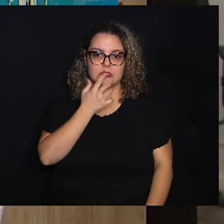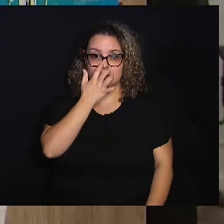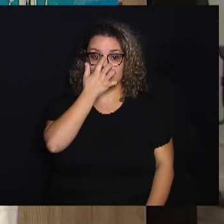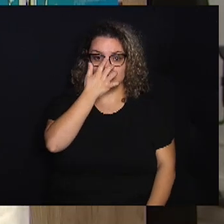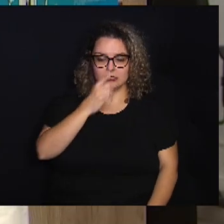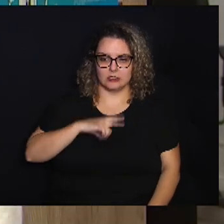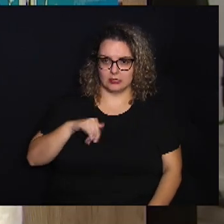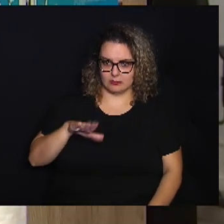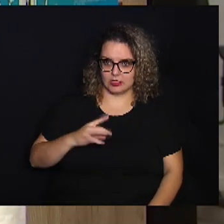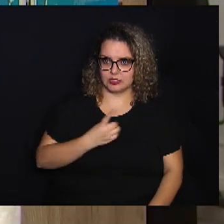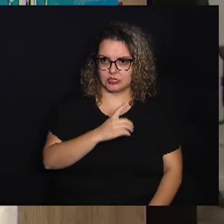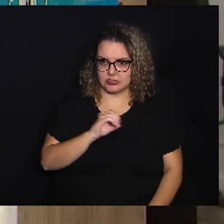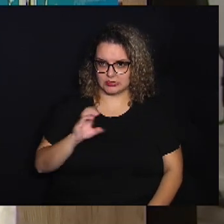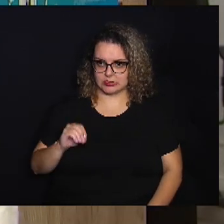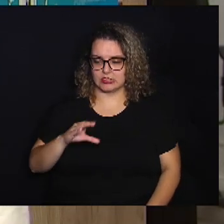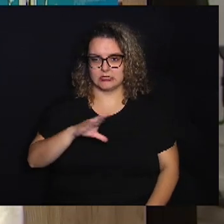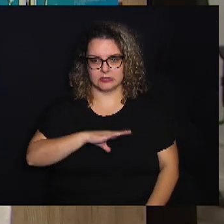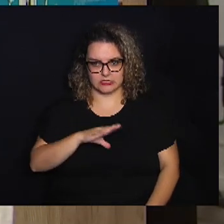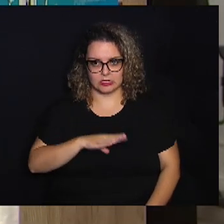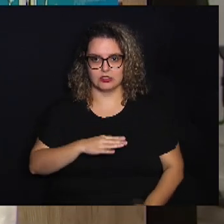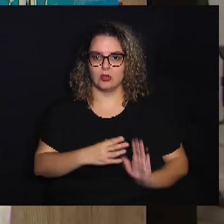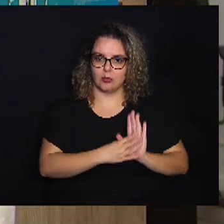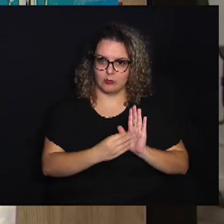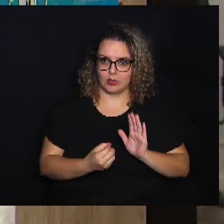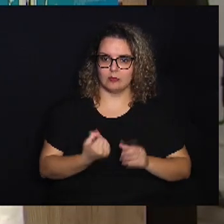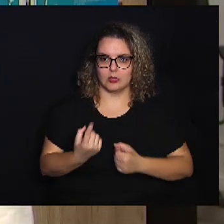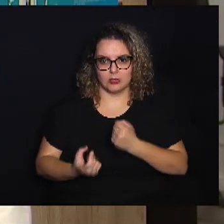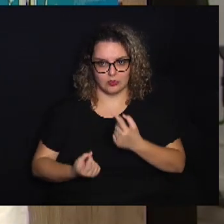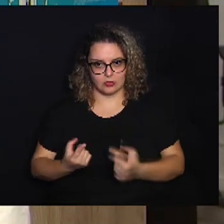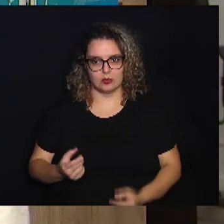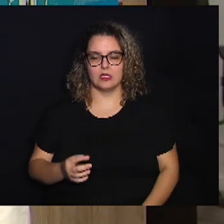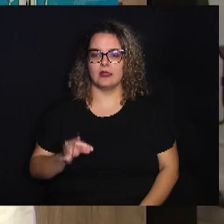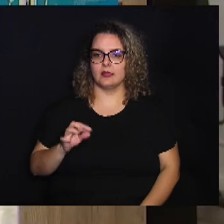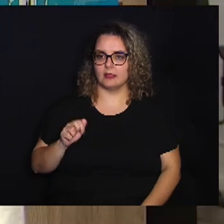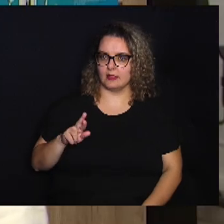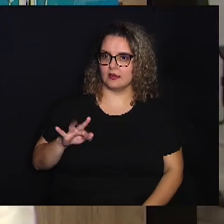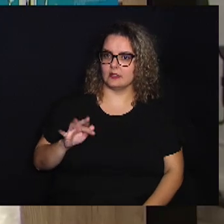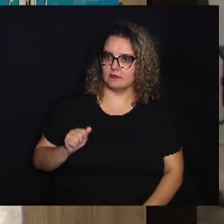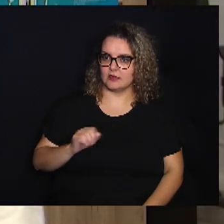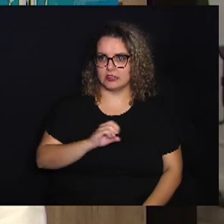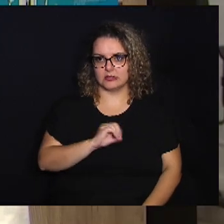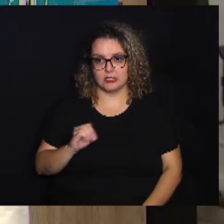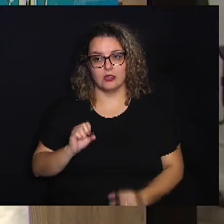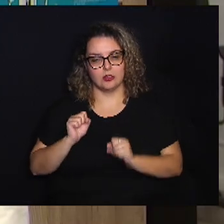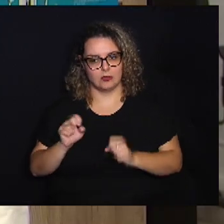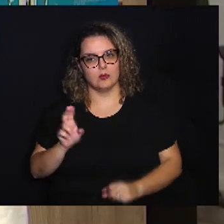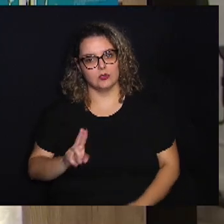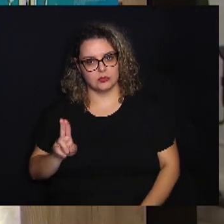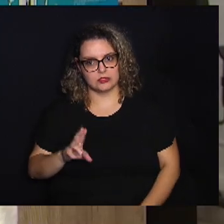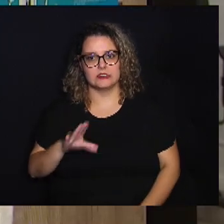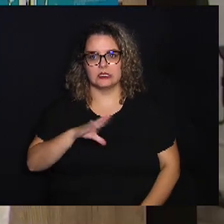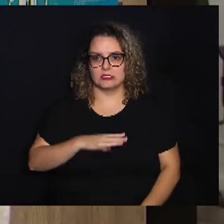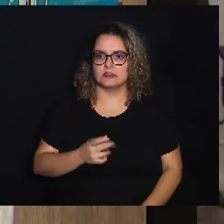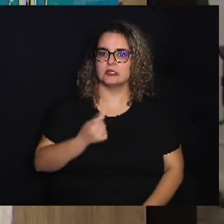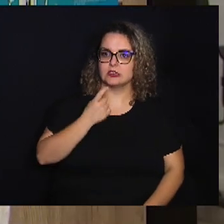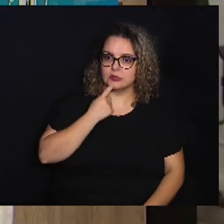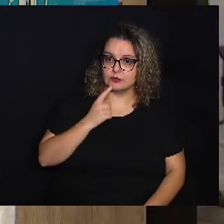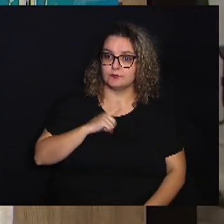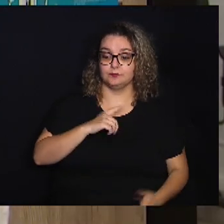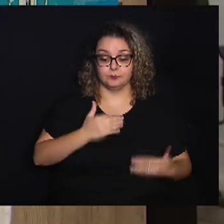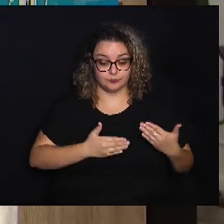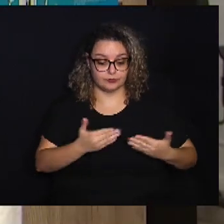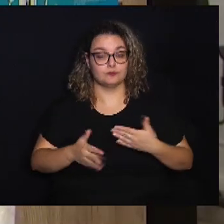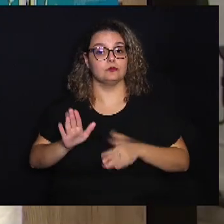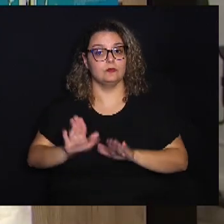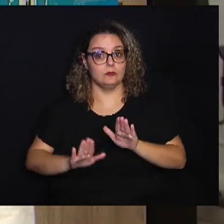100 cidades que apresentaram algum modelo de tarifa zero, né, que podem ser aplicados na cidade de Campinas. A gente teve um processo